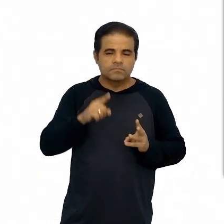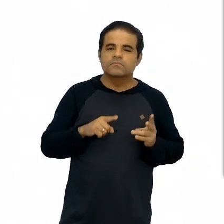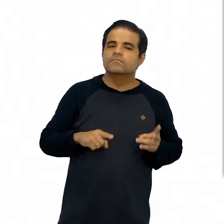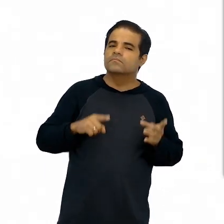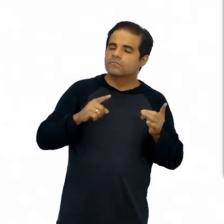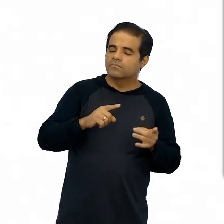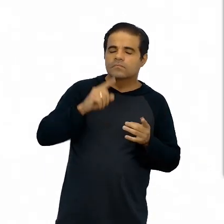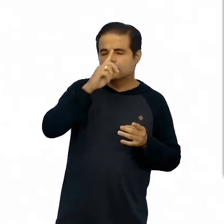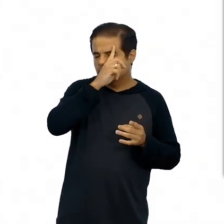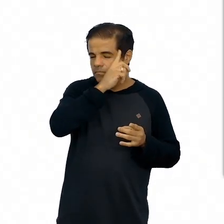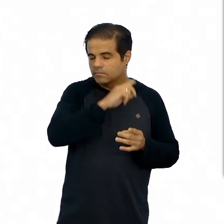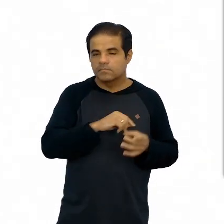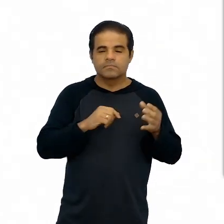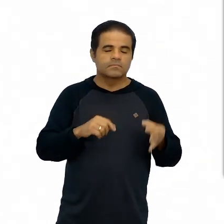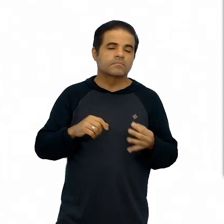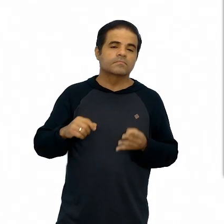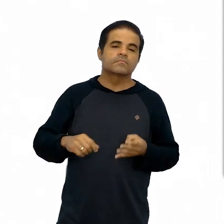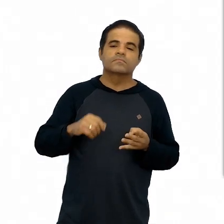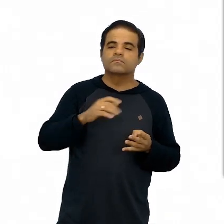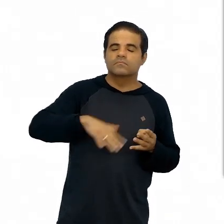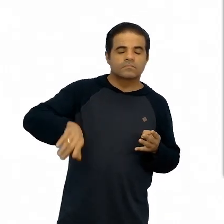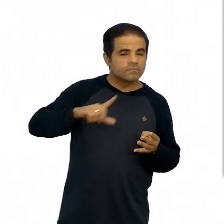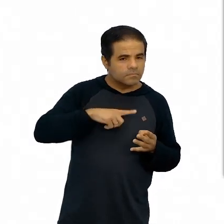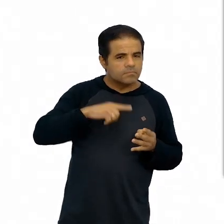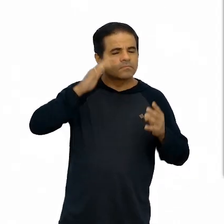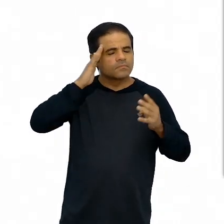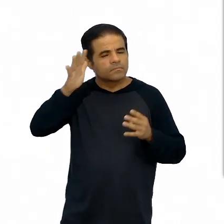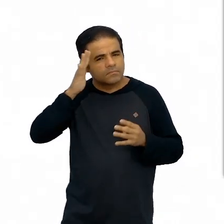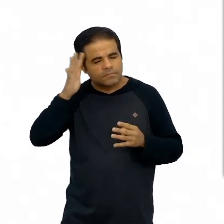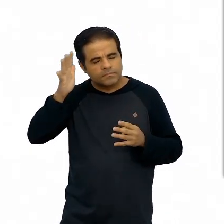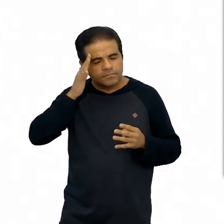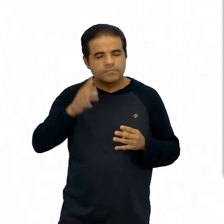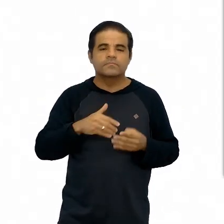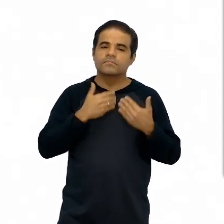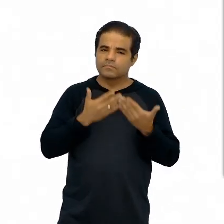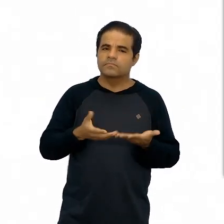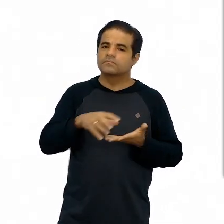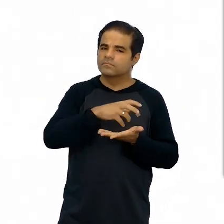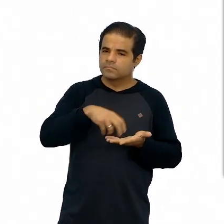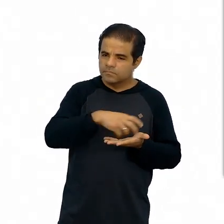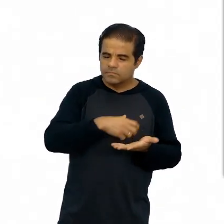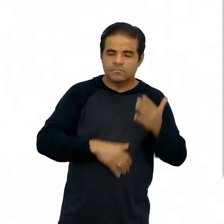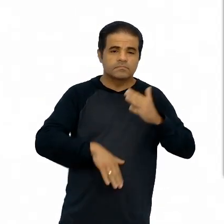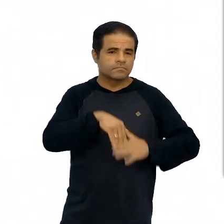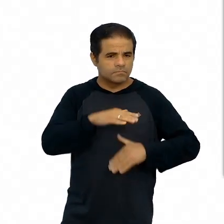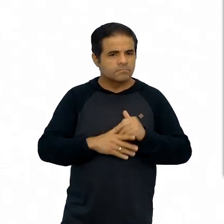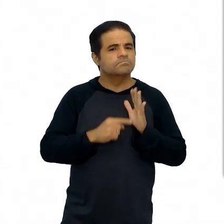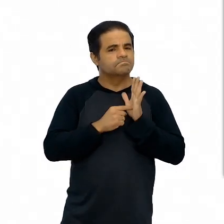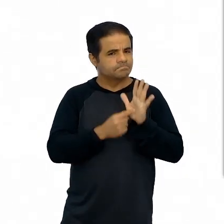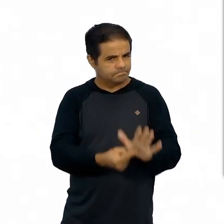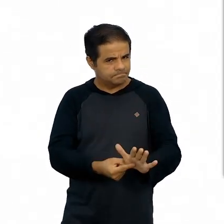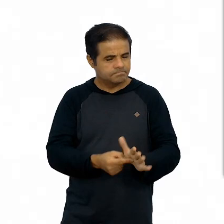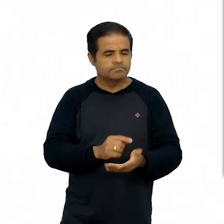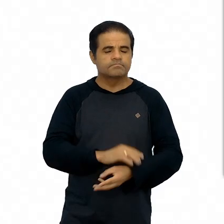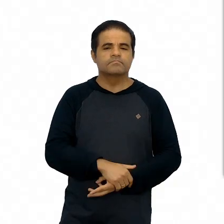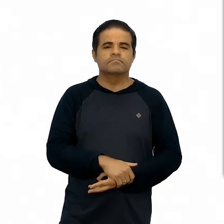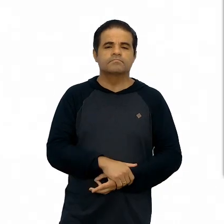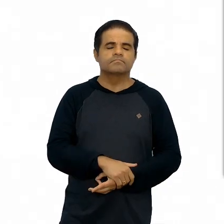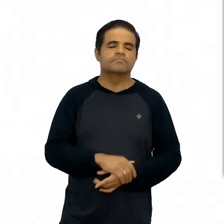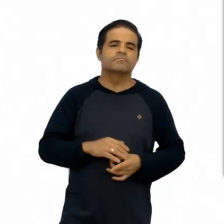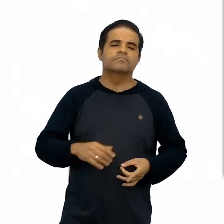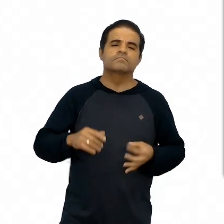como também análise e reflexão sobre as figuras nelas apresentadas.